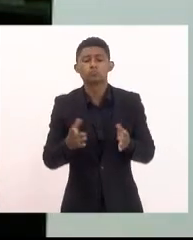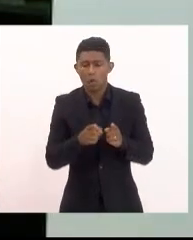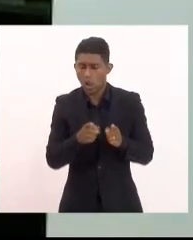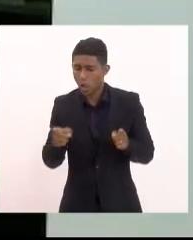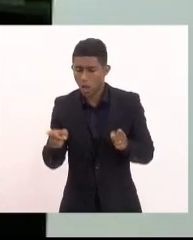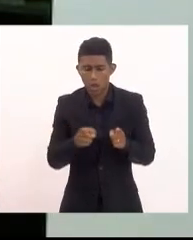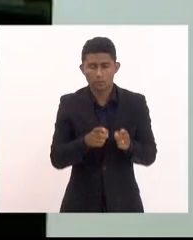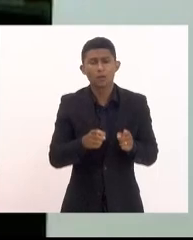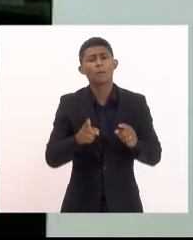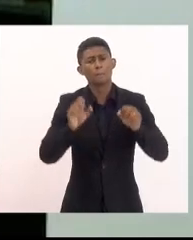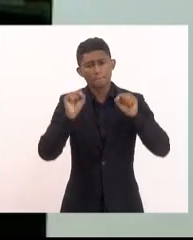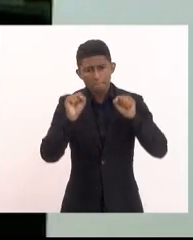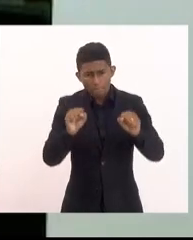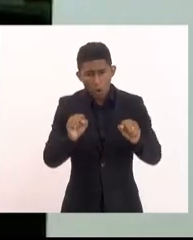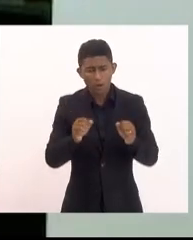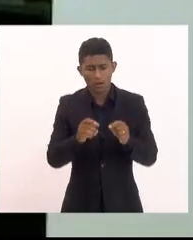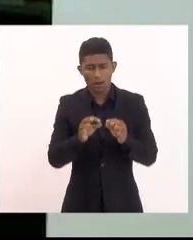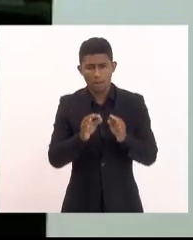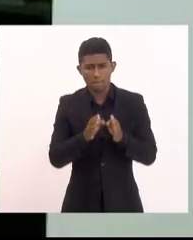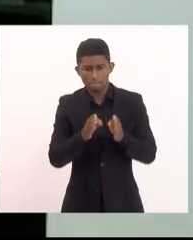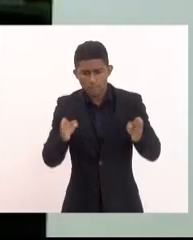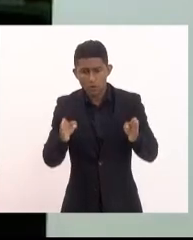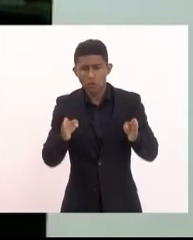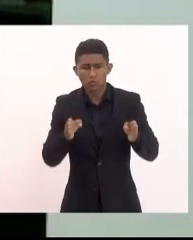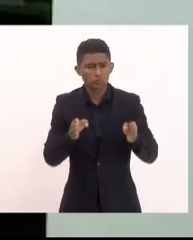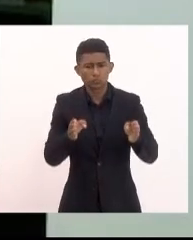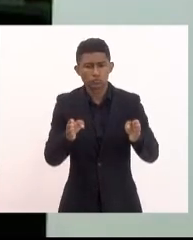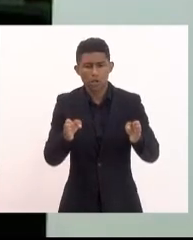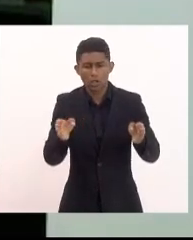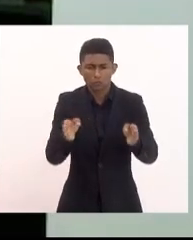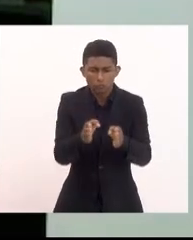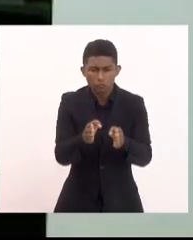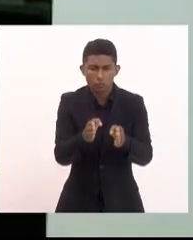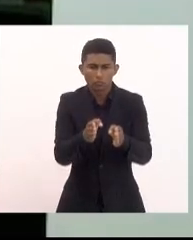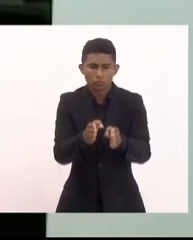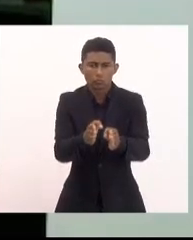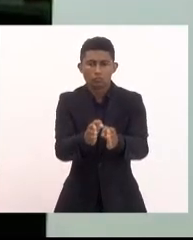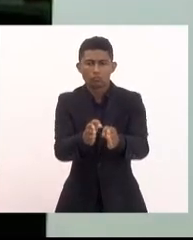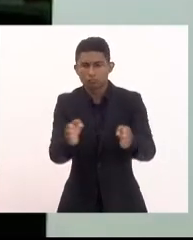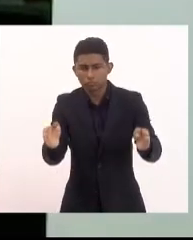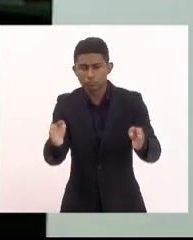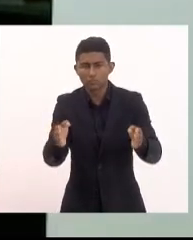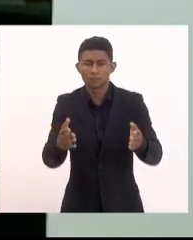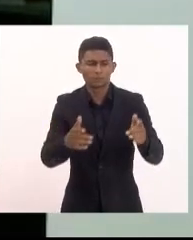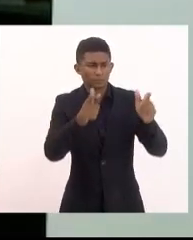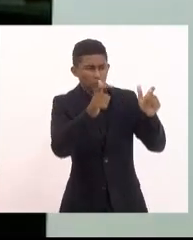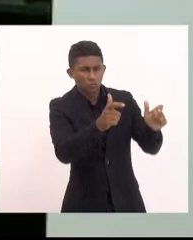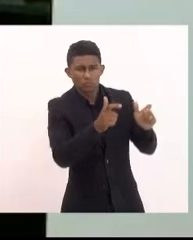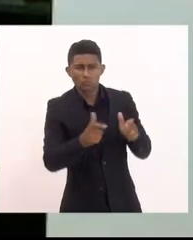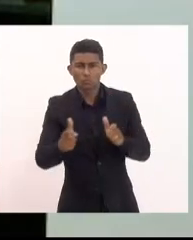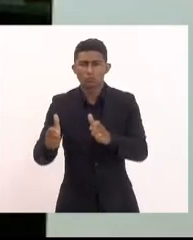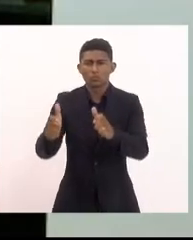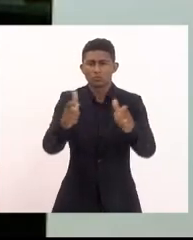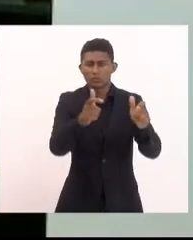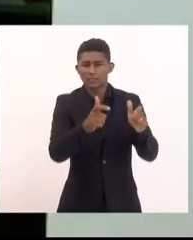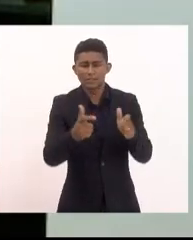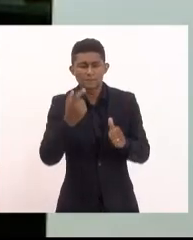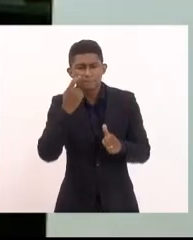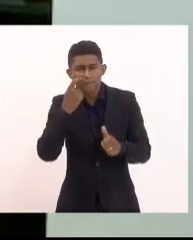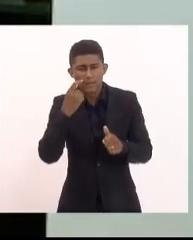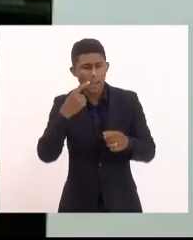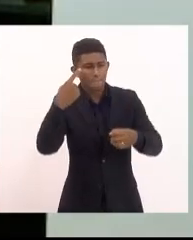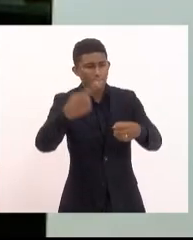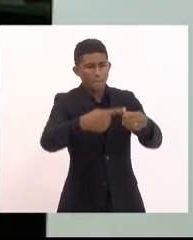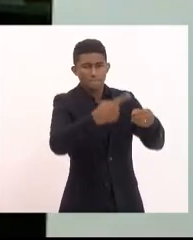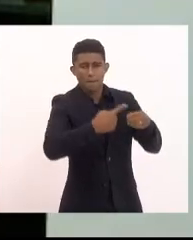variável ao longo do eixo. Em algumas regiões, dependendo da configuração e uso do solo de cada